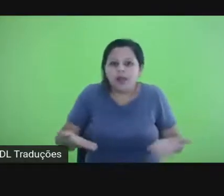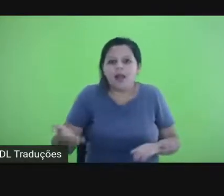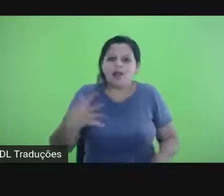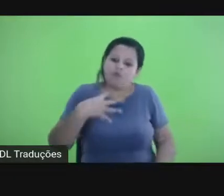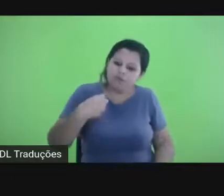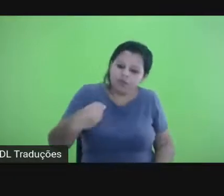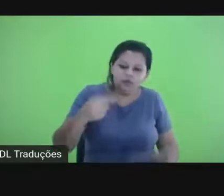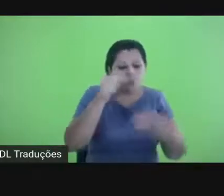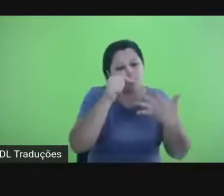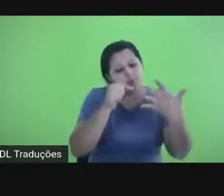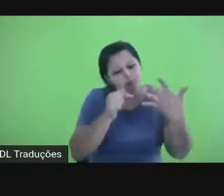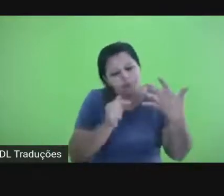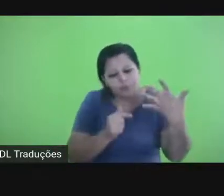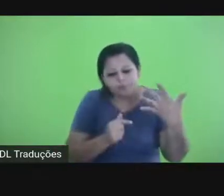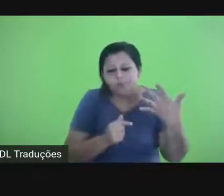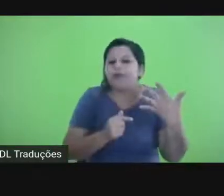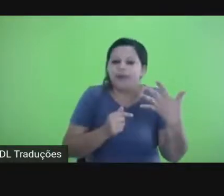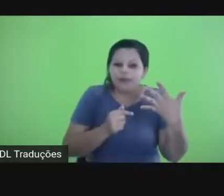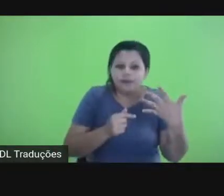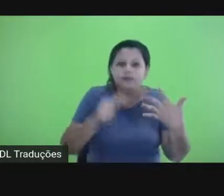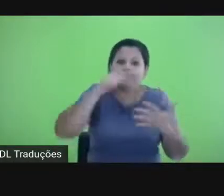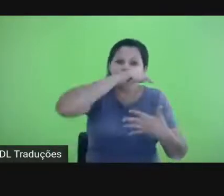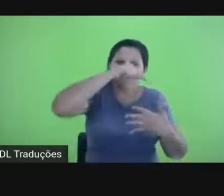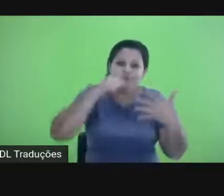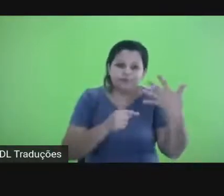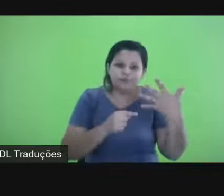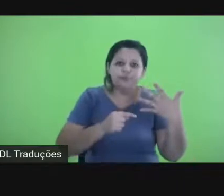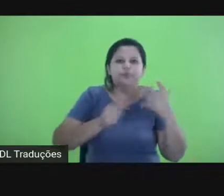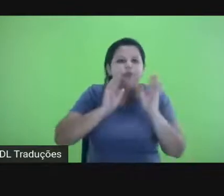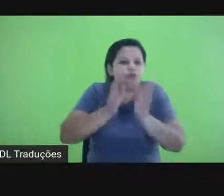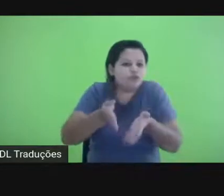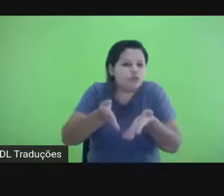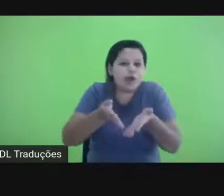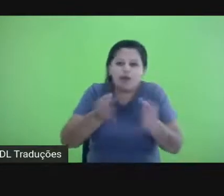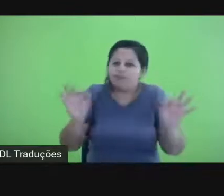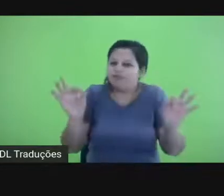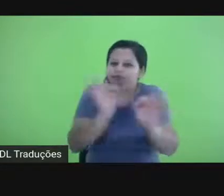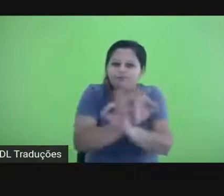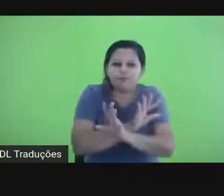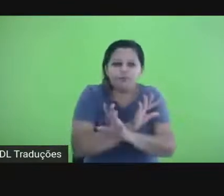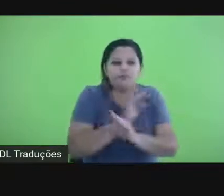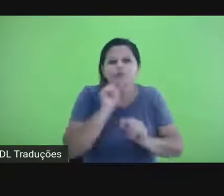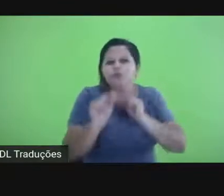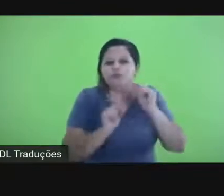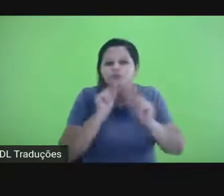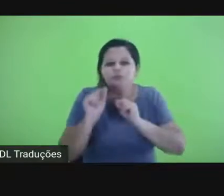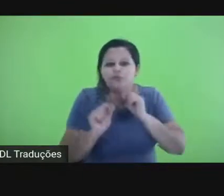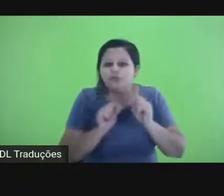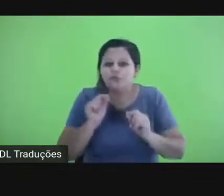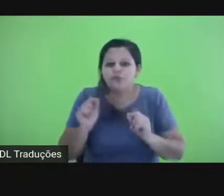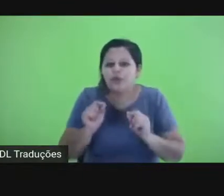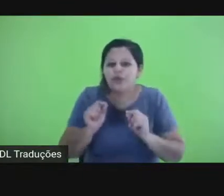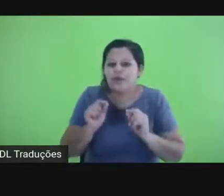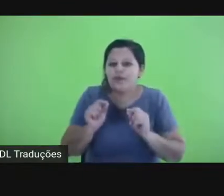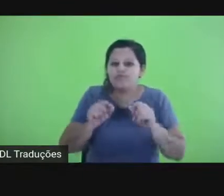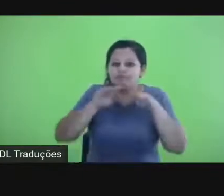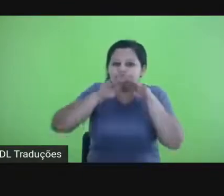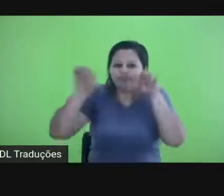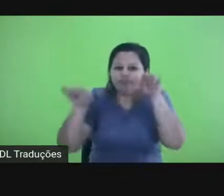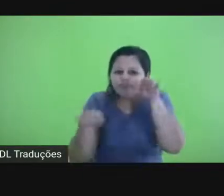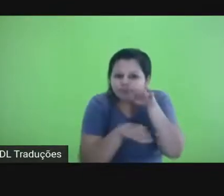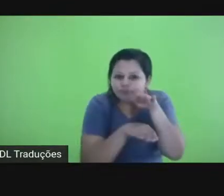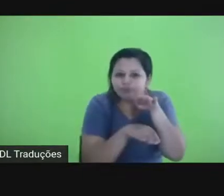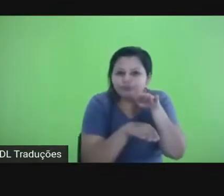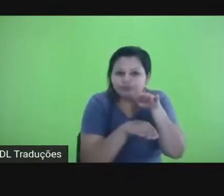filhos, tudo aquilo que era entendido já por uma ordem, por uma assimilação patriarcal de consideração